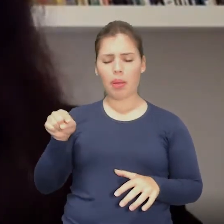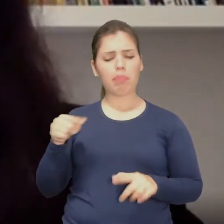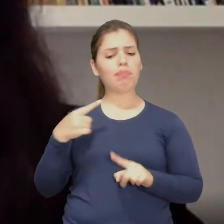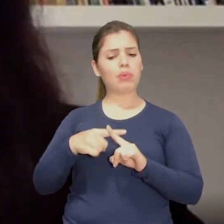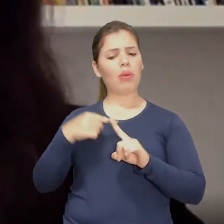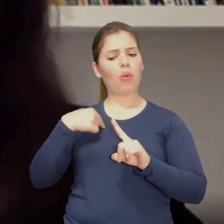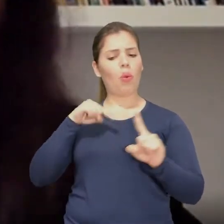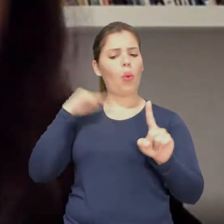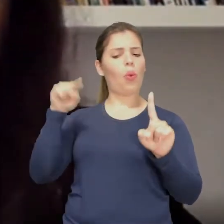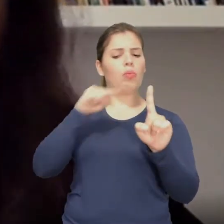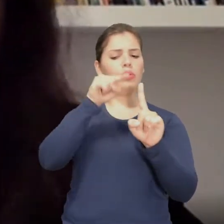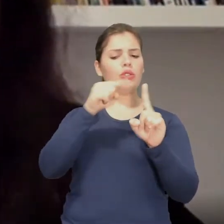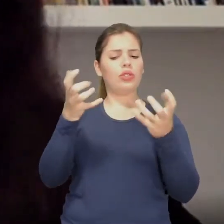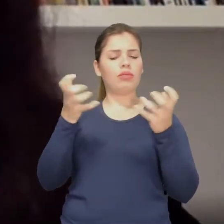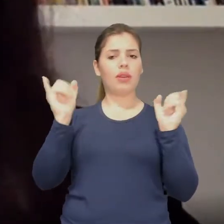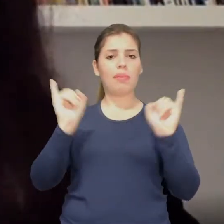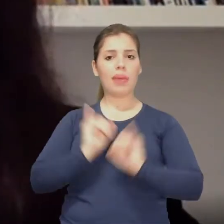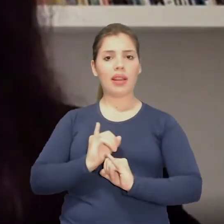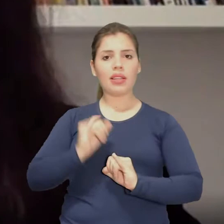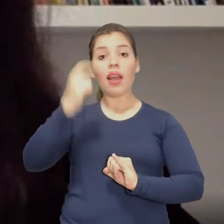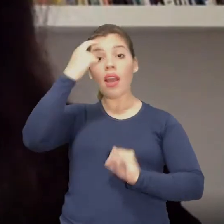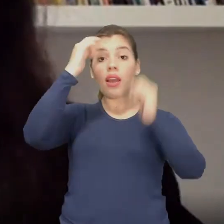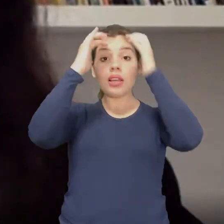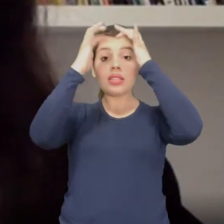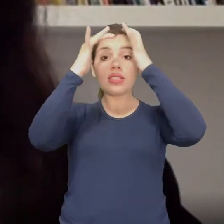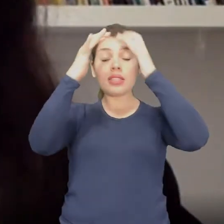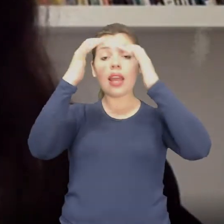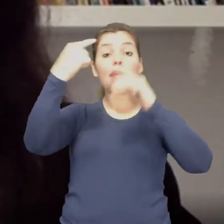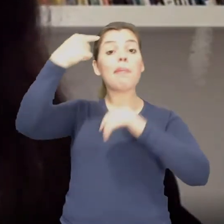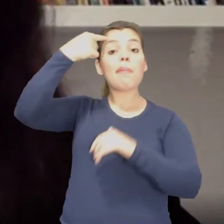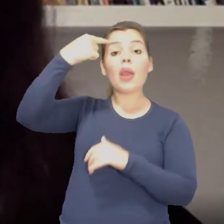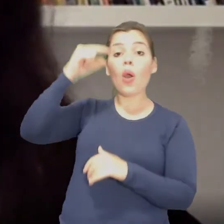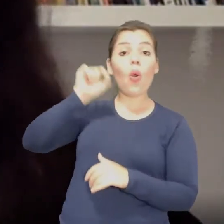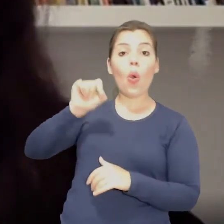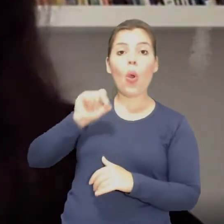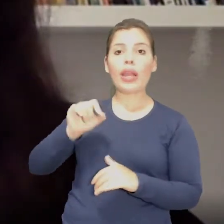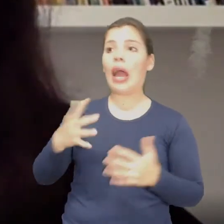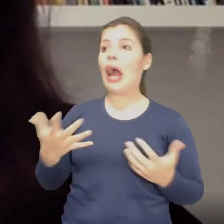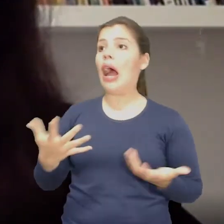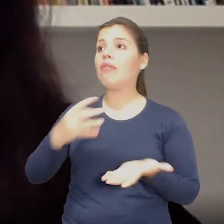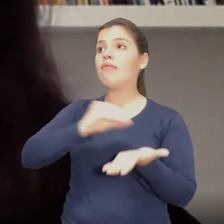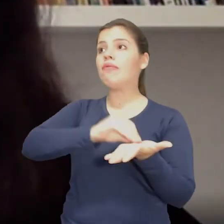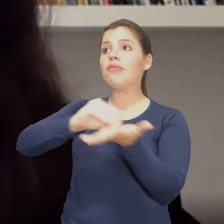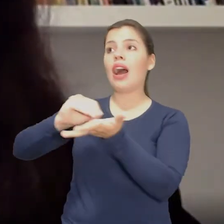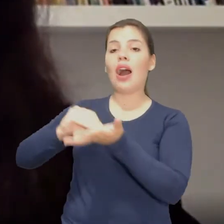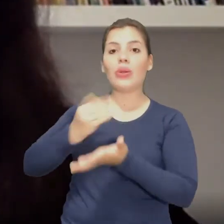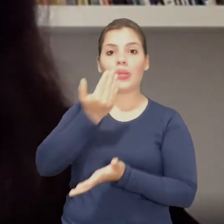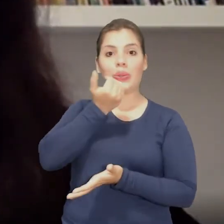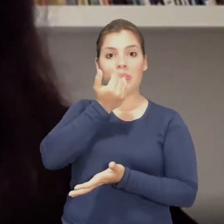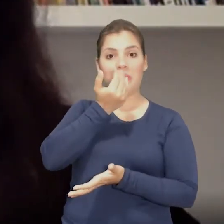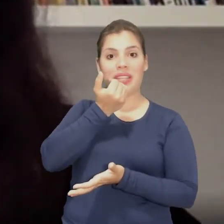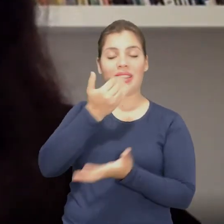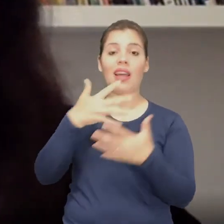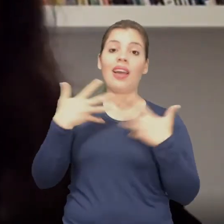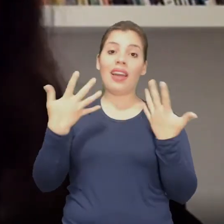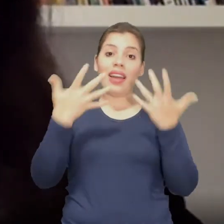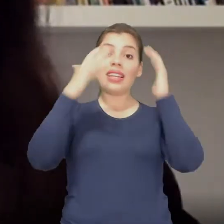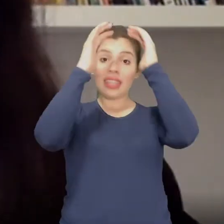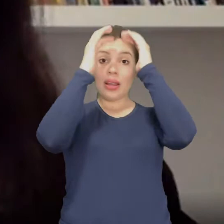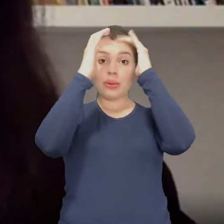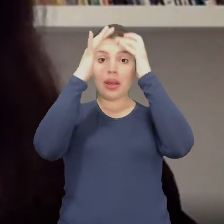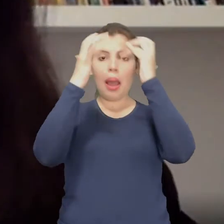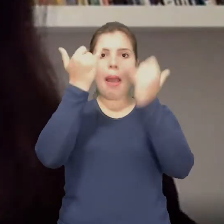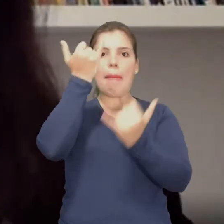emagrecer. O entendimento do nosso cérebro, geralmente, é de que a gente está passando por uma privação. Né? Então, o sinal do